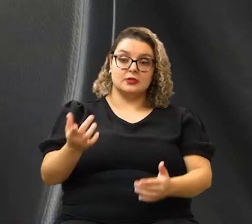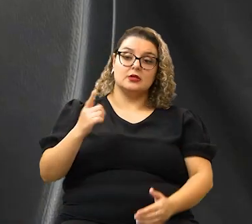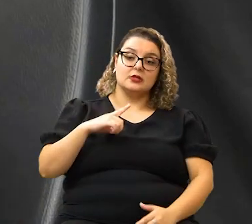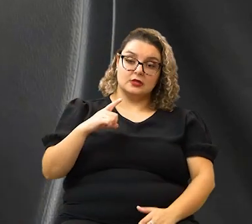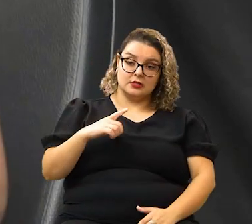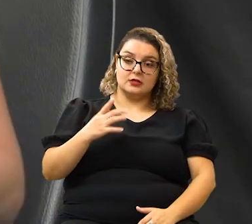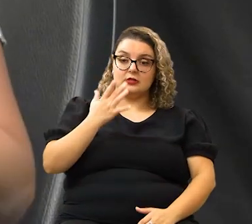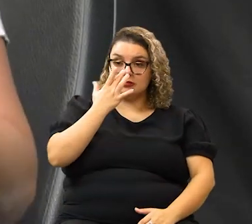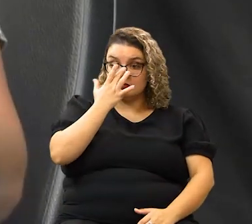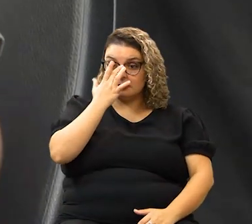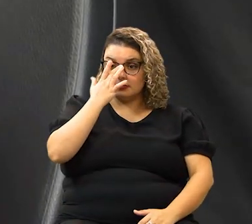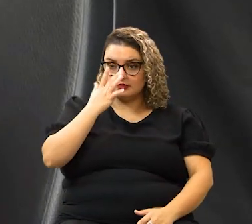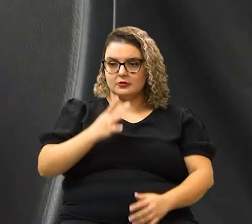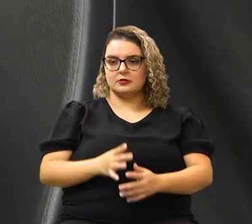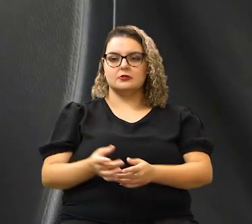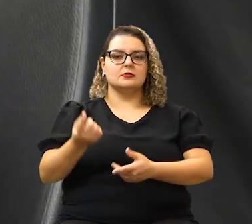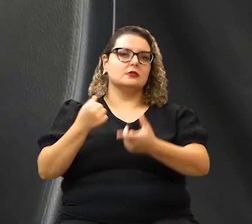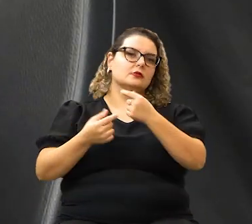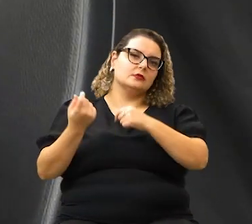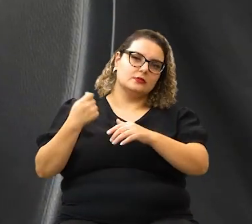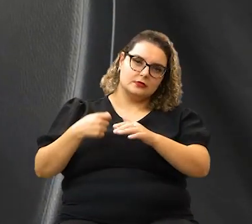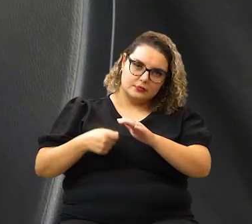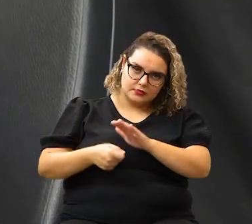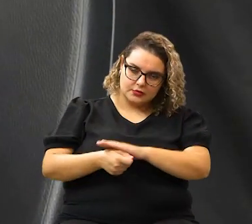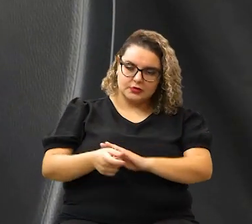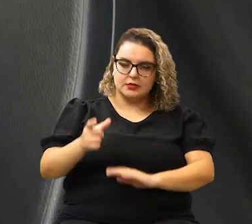ter orçamento, tem que